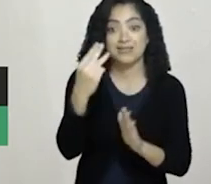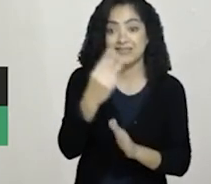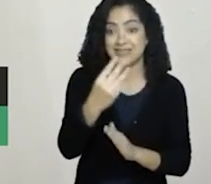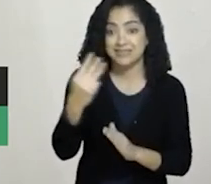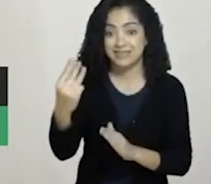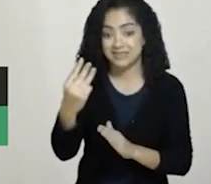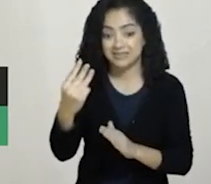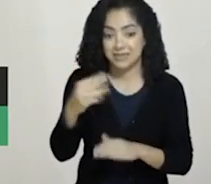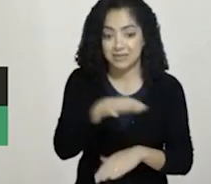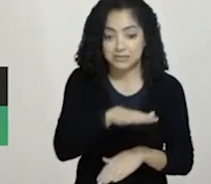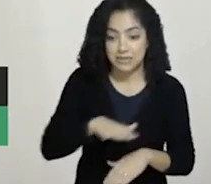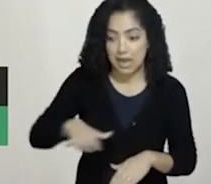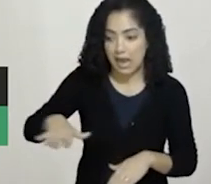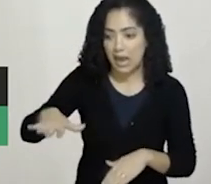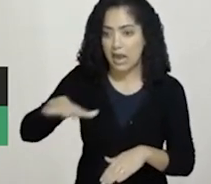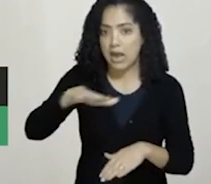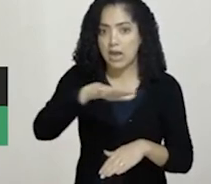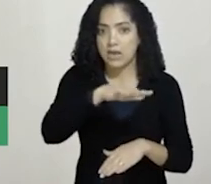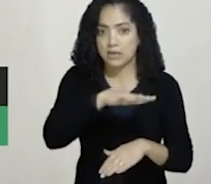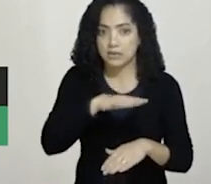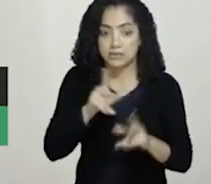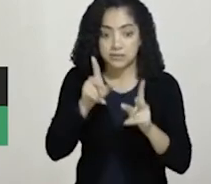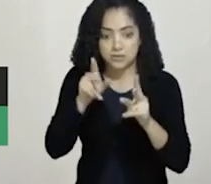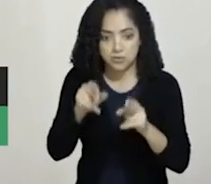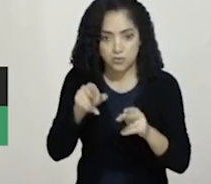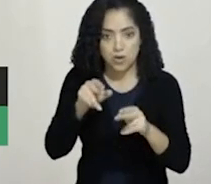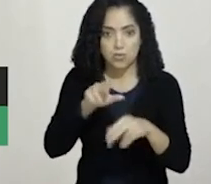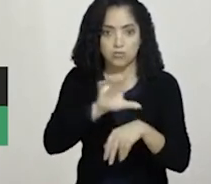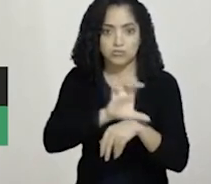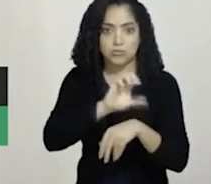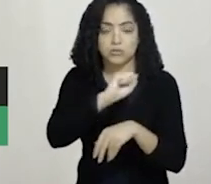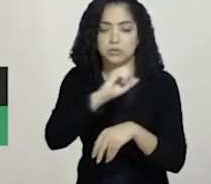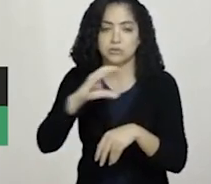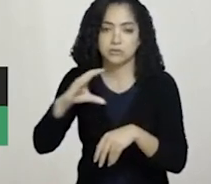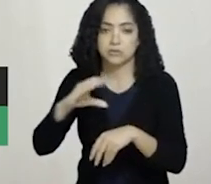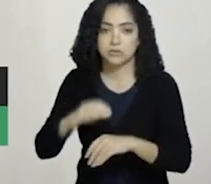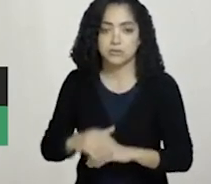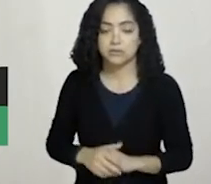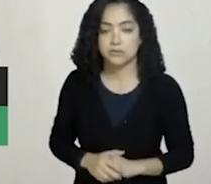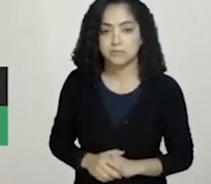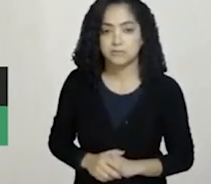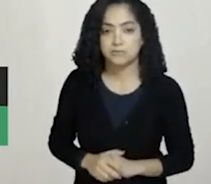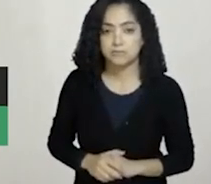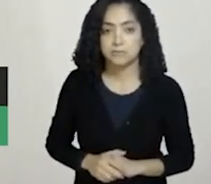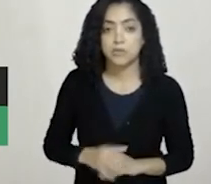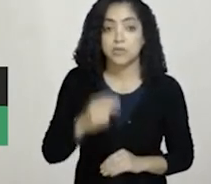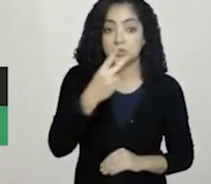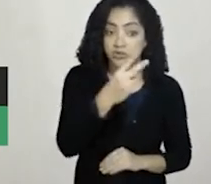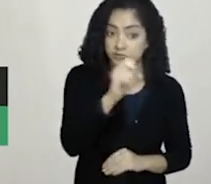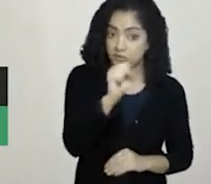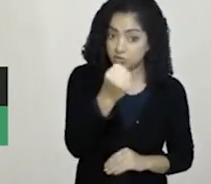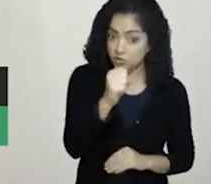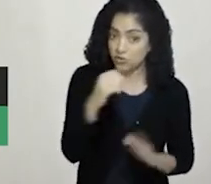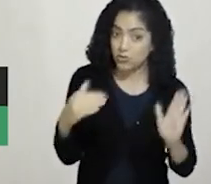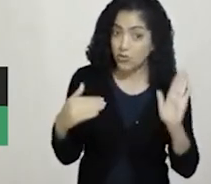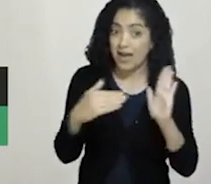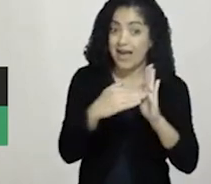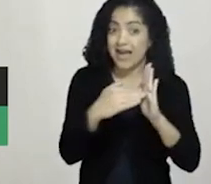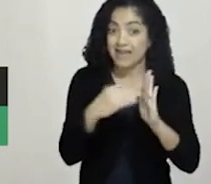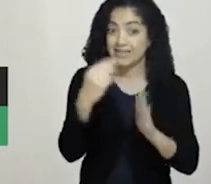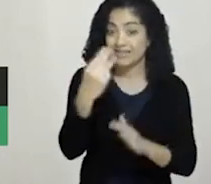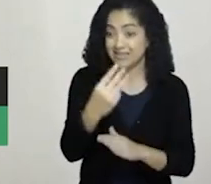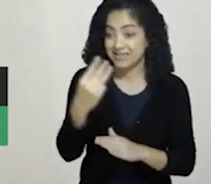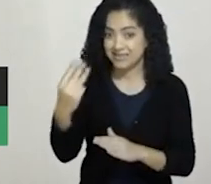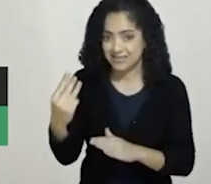exatamente do tamanho do Estado de Santa Catarina de 28 A 33